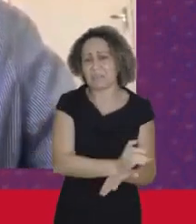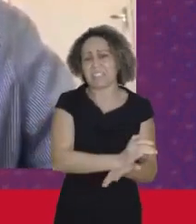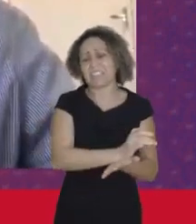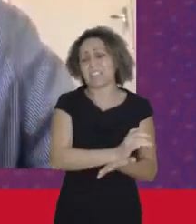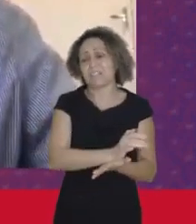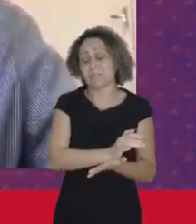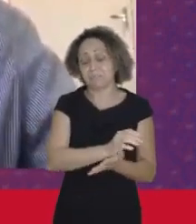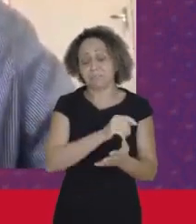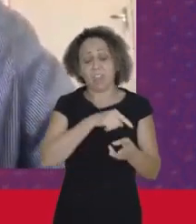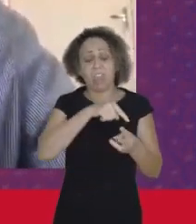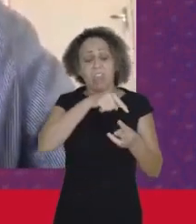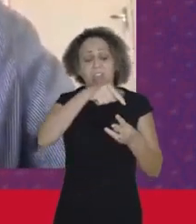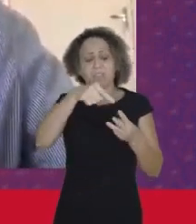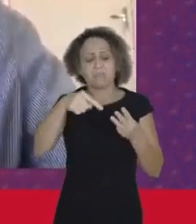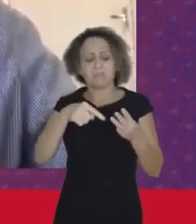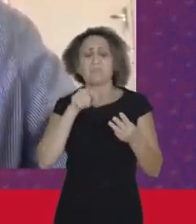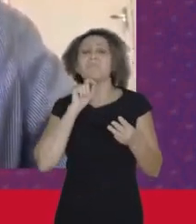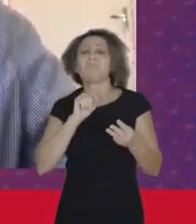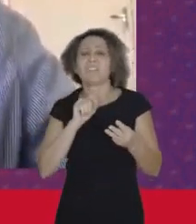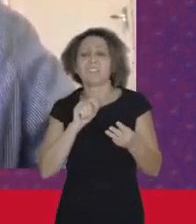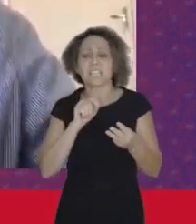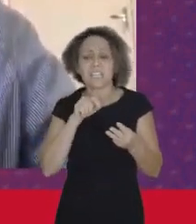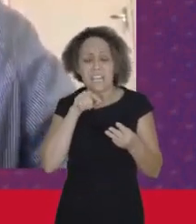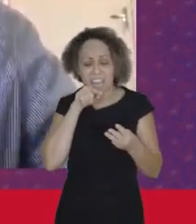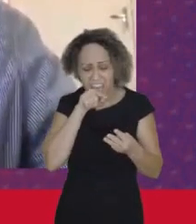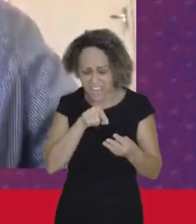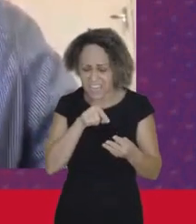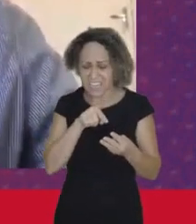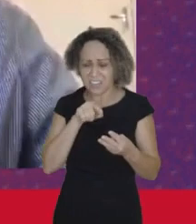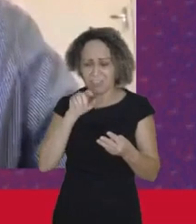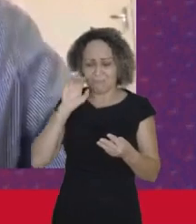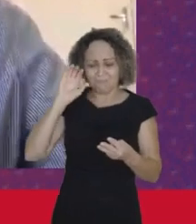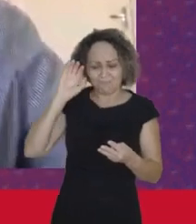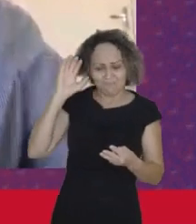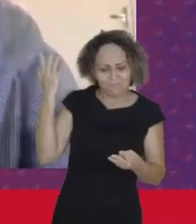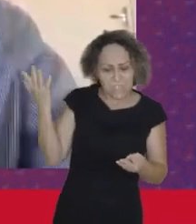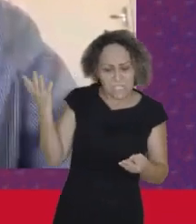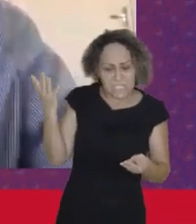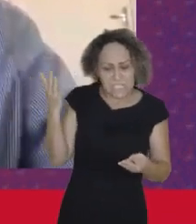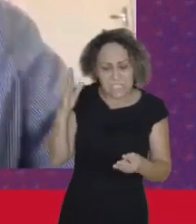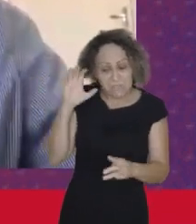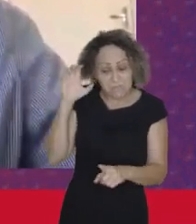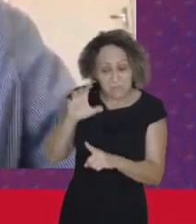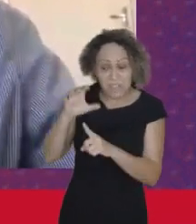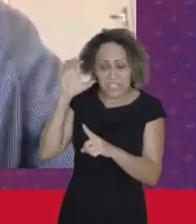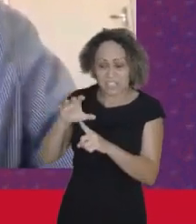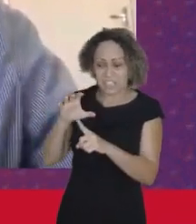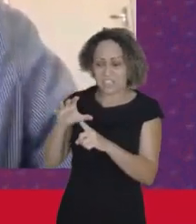fatores que determinam a exclusão. Nesse caso, são reduzidas ao estigma